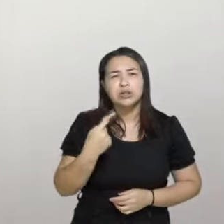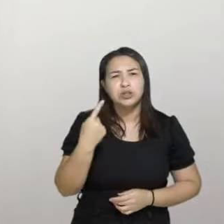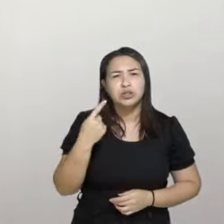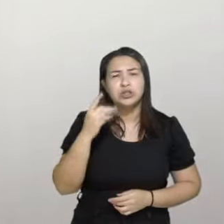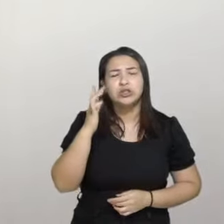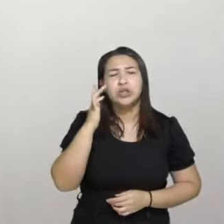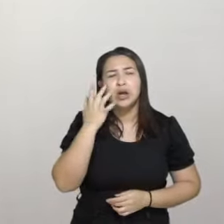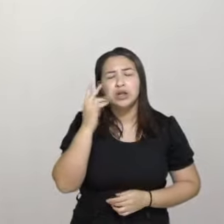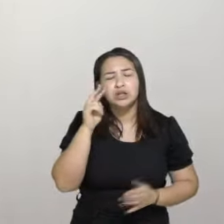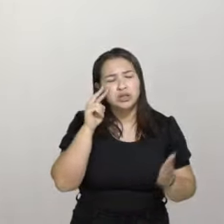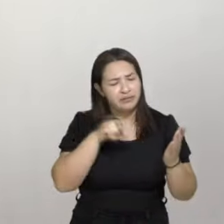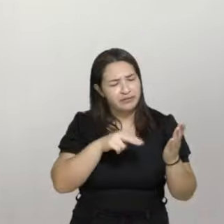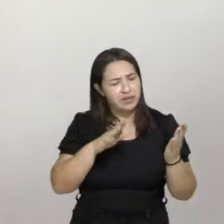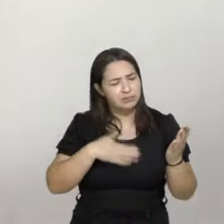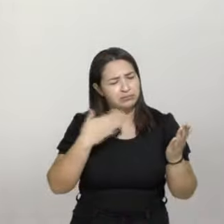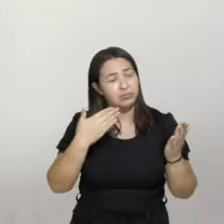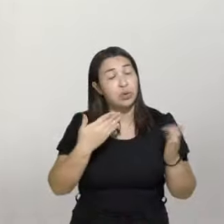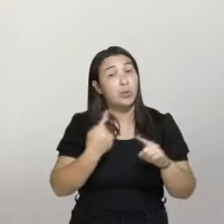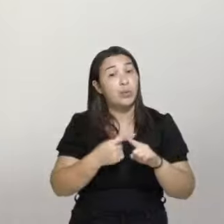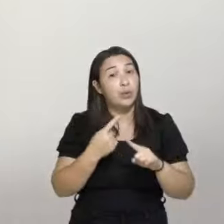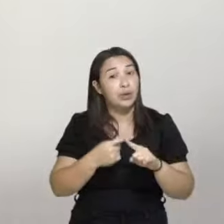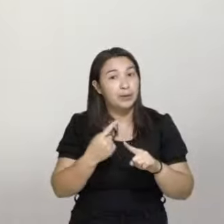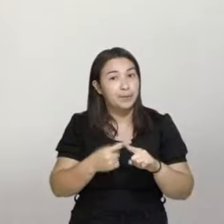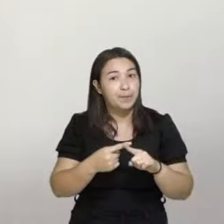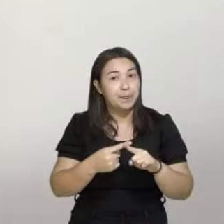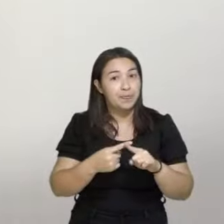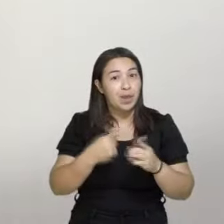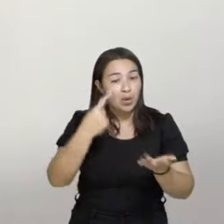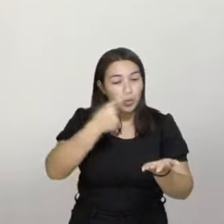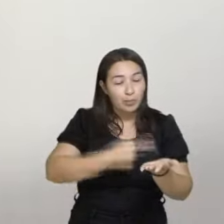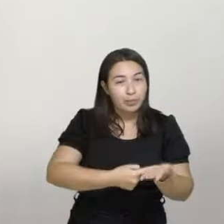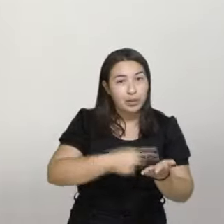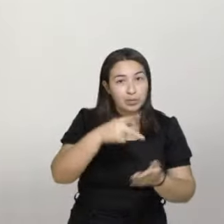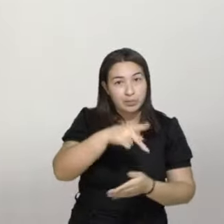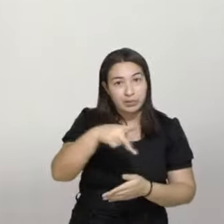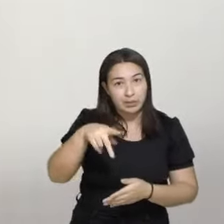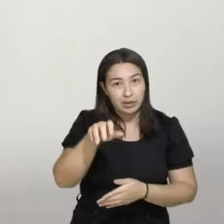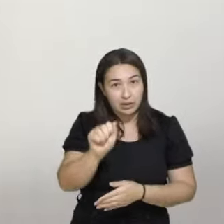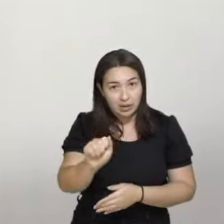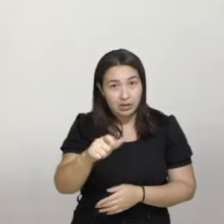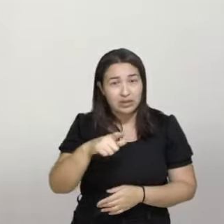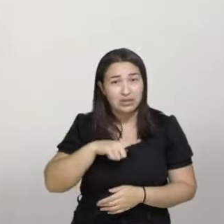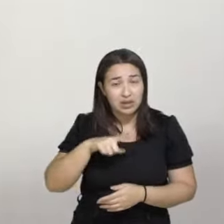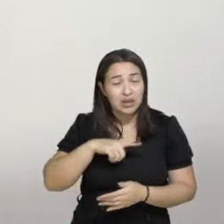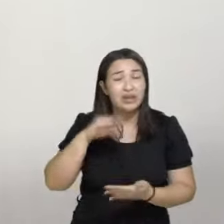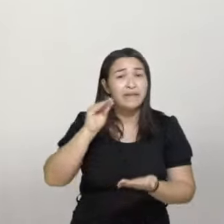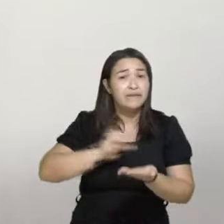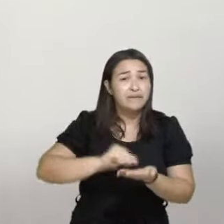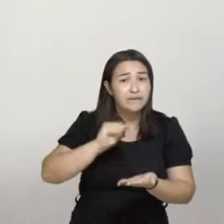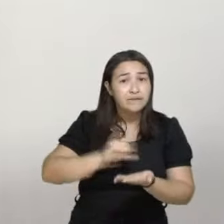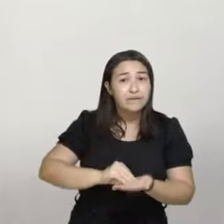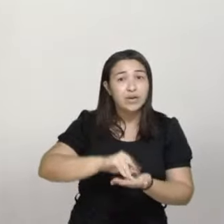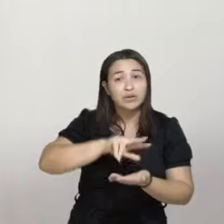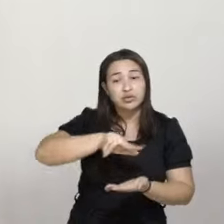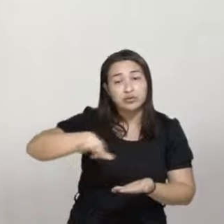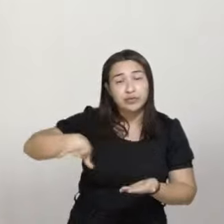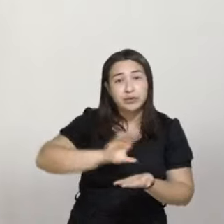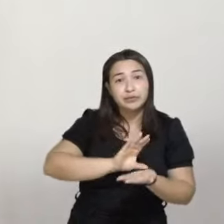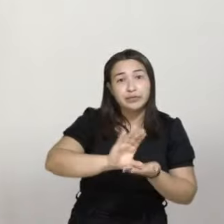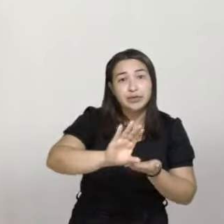realmente o plano plurianual, ele tem aí as suas competências e que falta, principalmente investimento nas